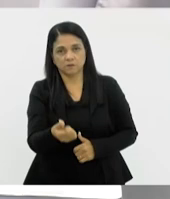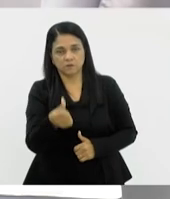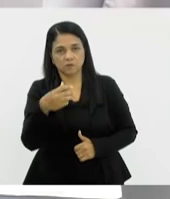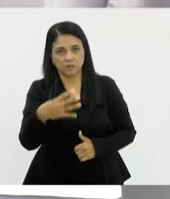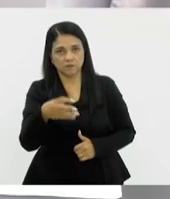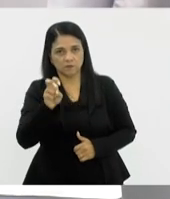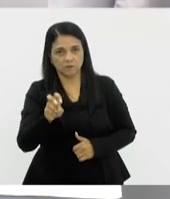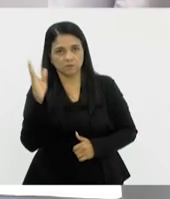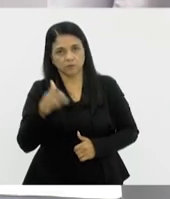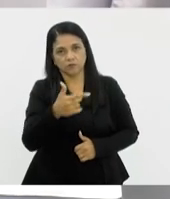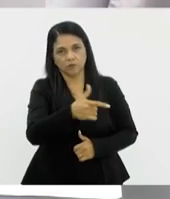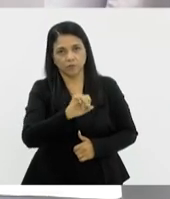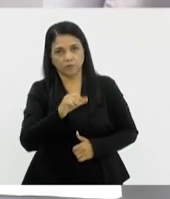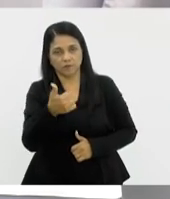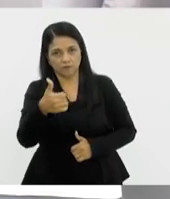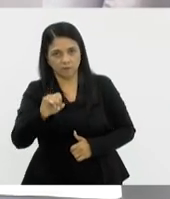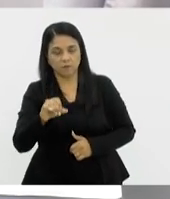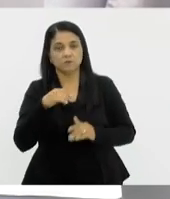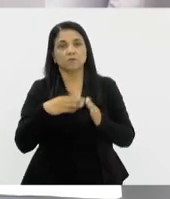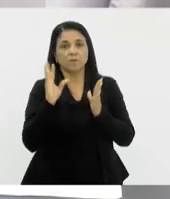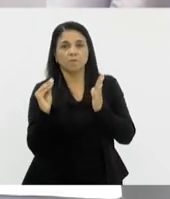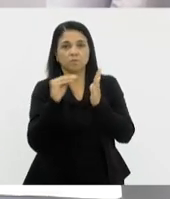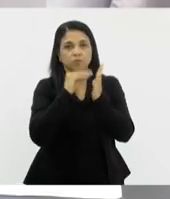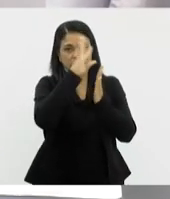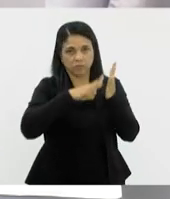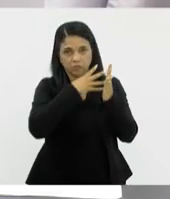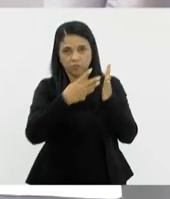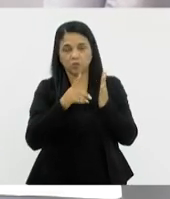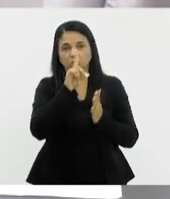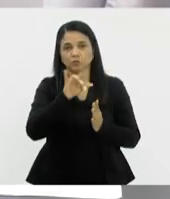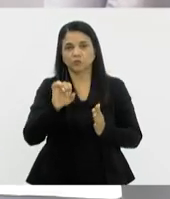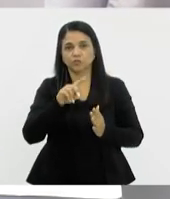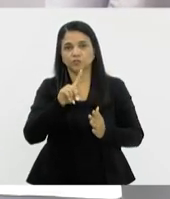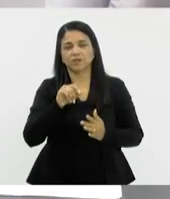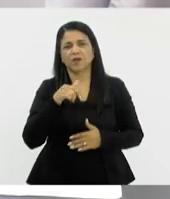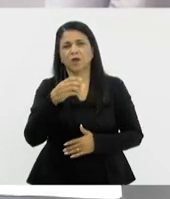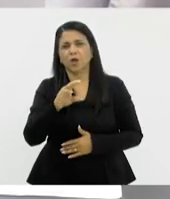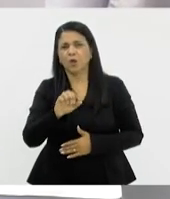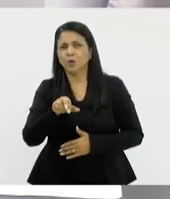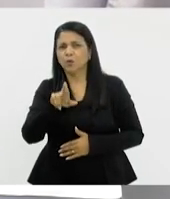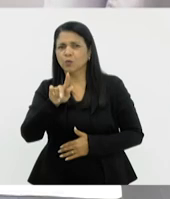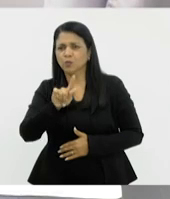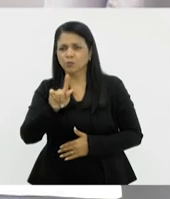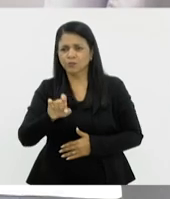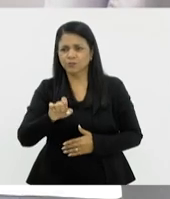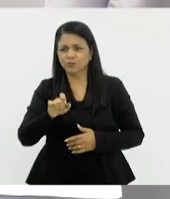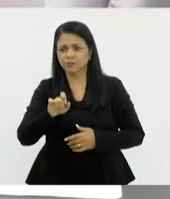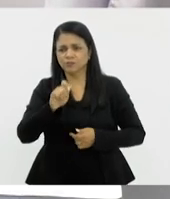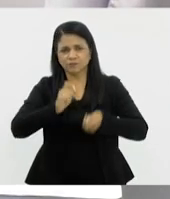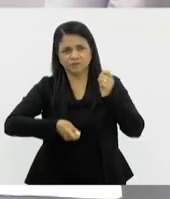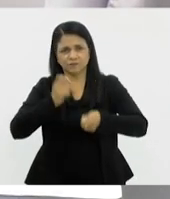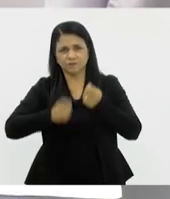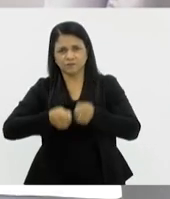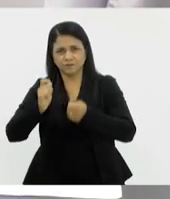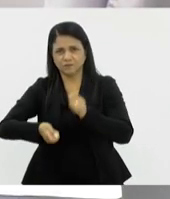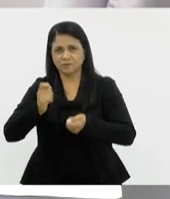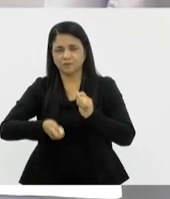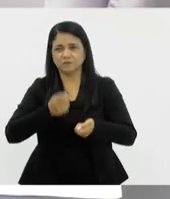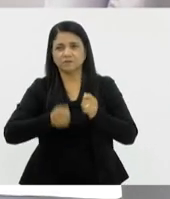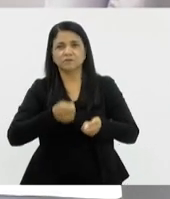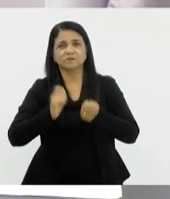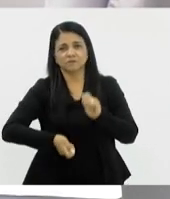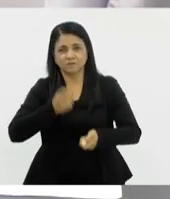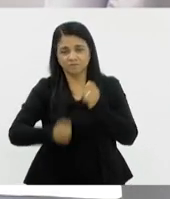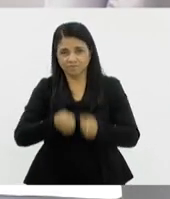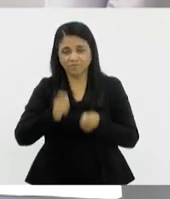2010, incluindo no calendário oficial do Estado do Rio de Janeiro o dia do crossfiteiro. Parecer pela juridicidade com emenda, concluindo